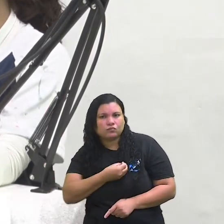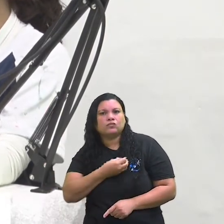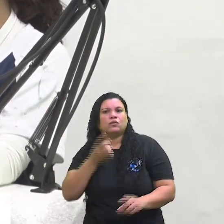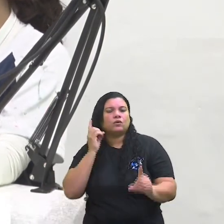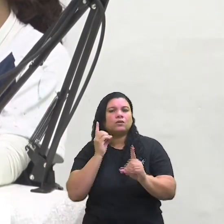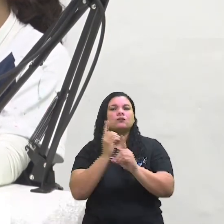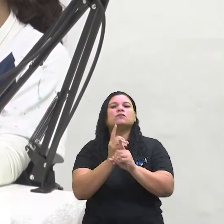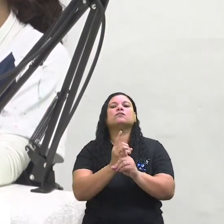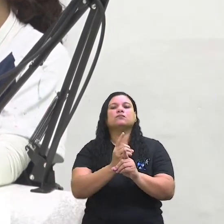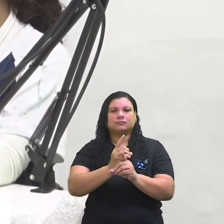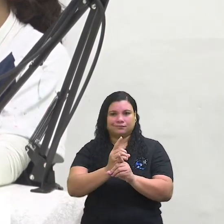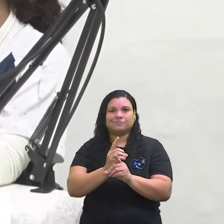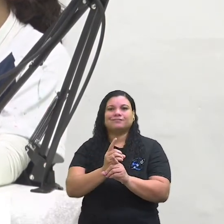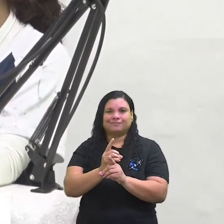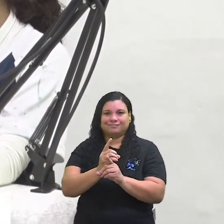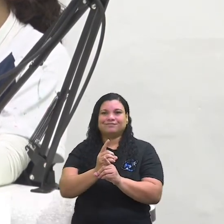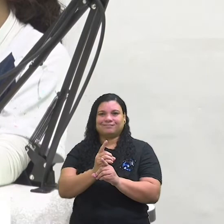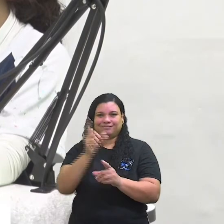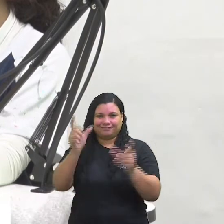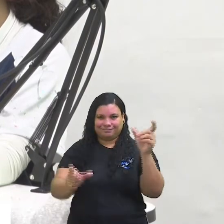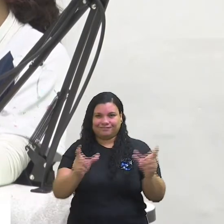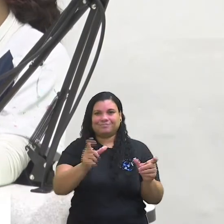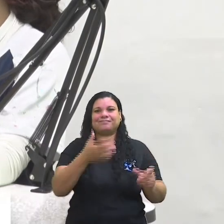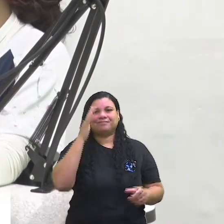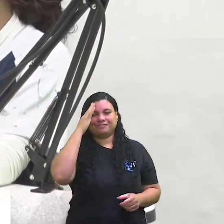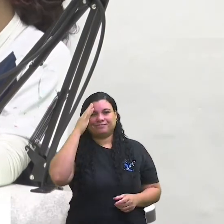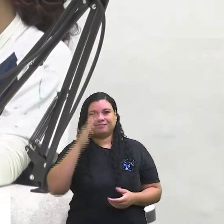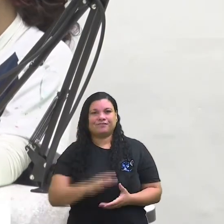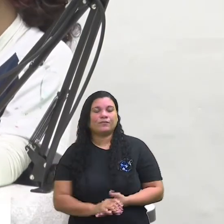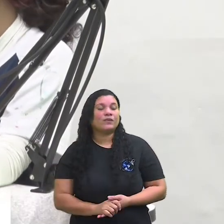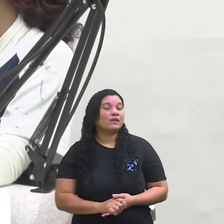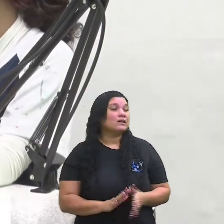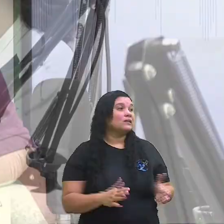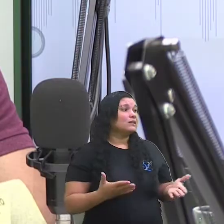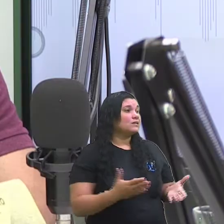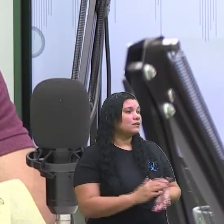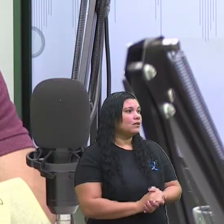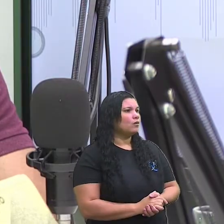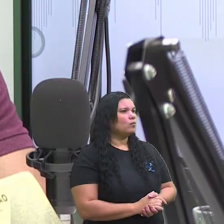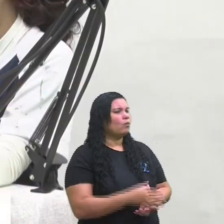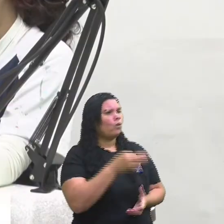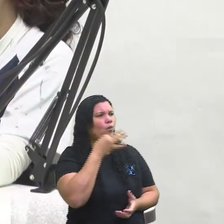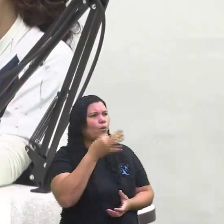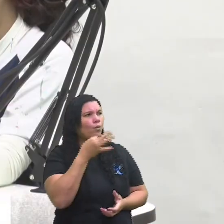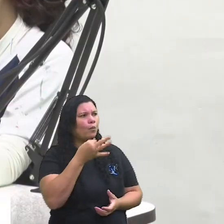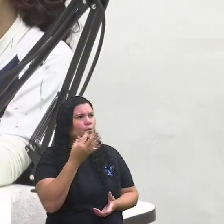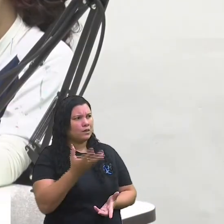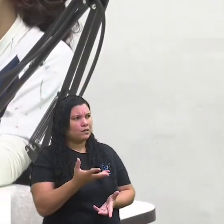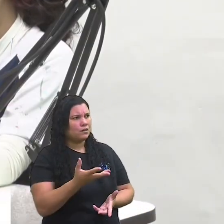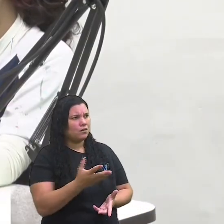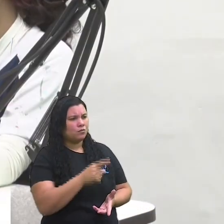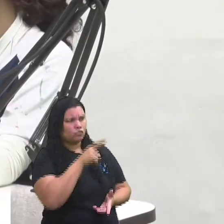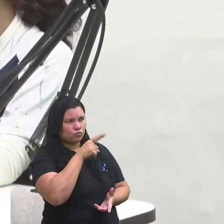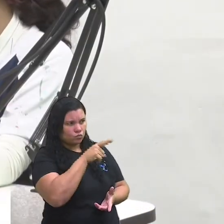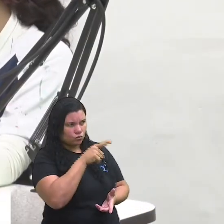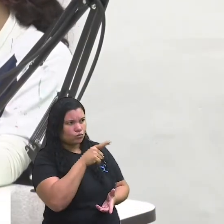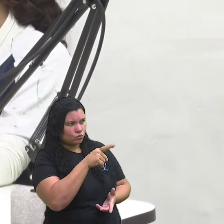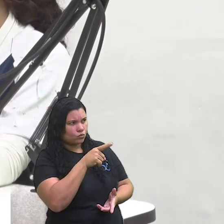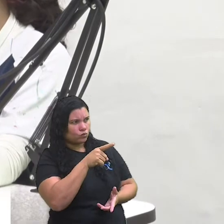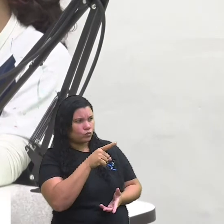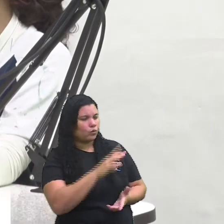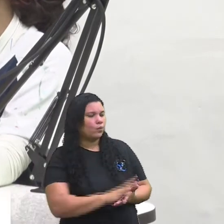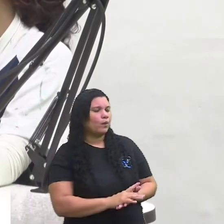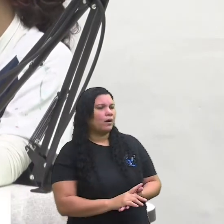então. Você já pensou e já é a próxima. E qual a sua opinião para aqueles que dizem que